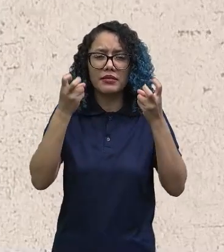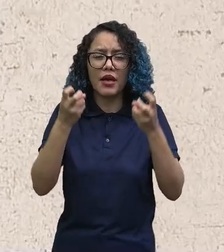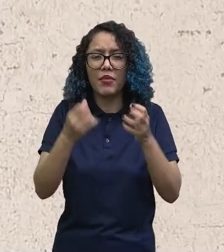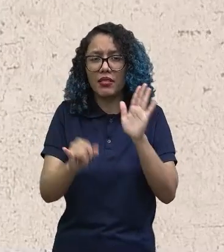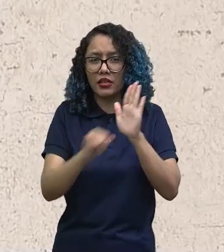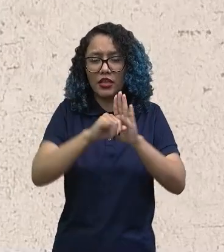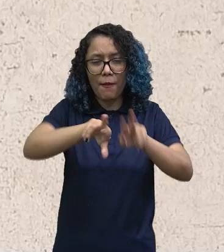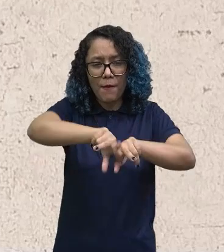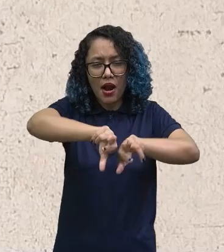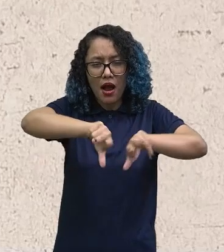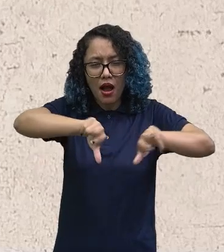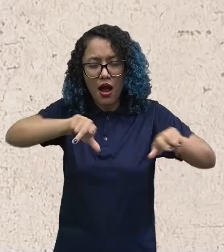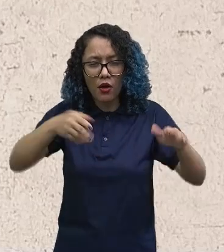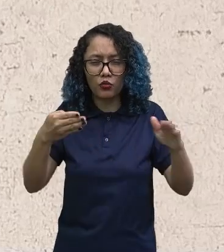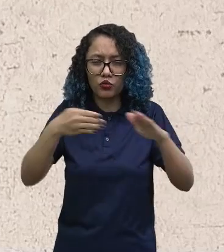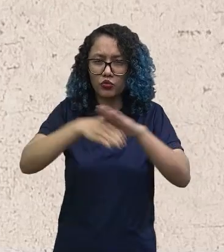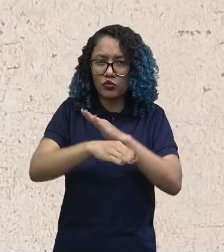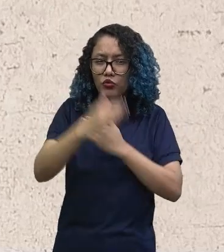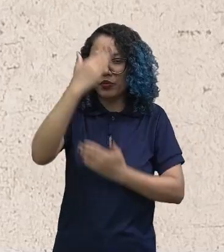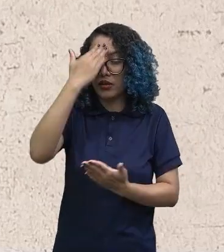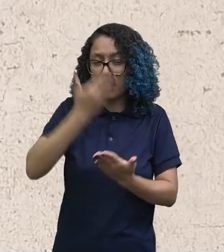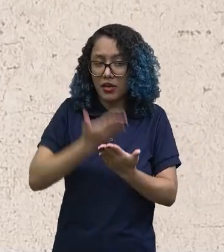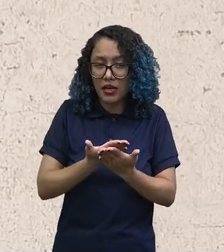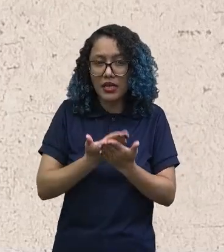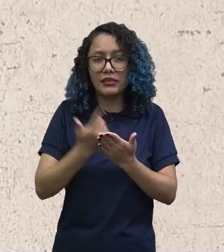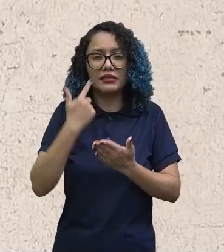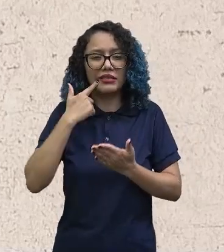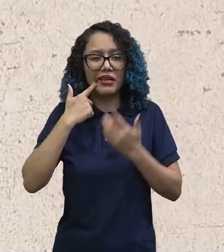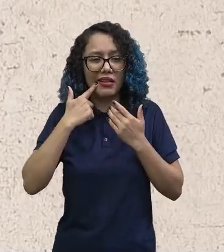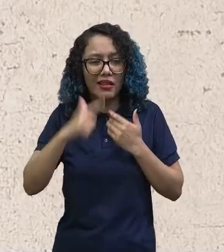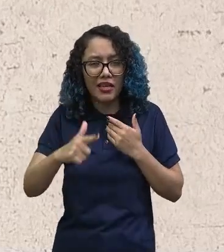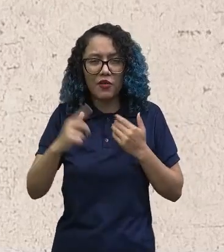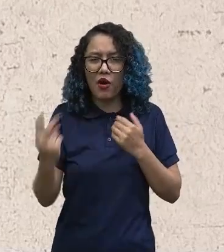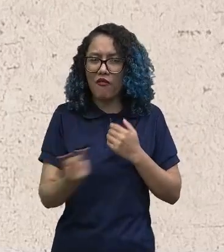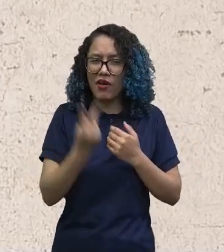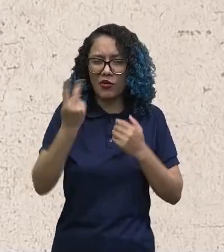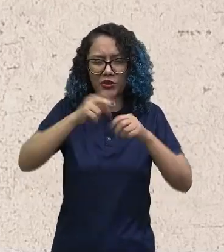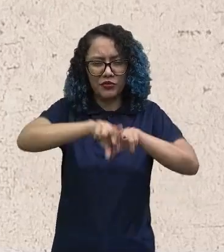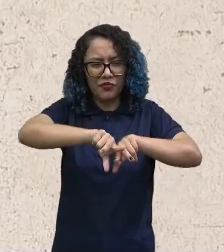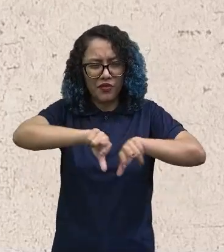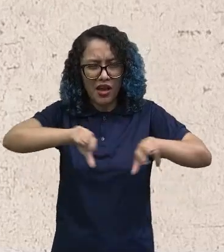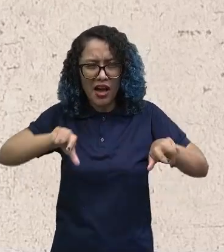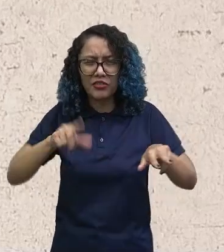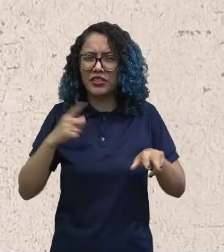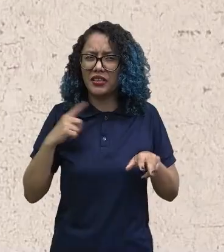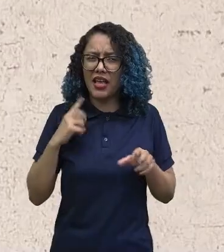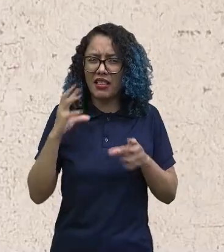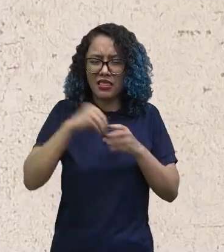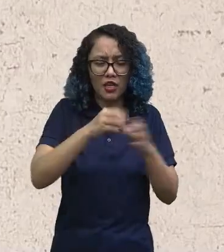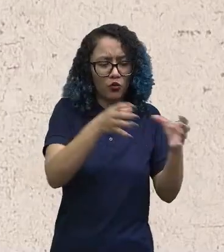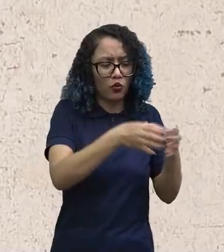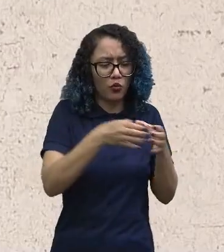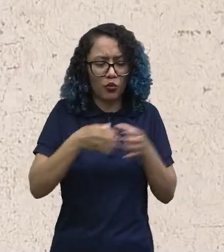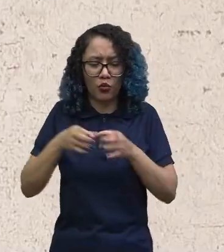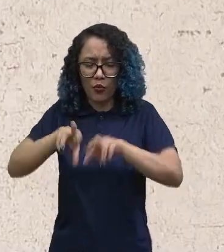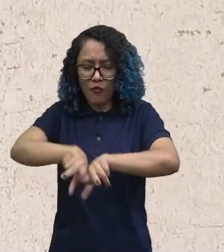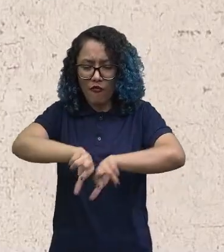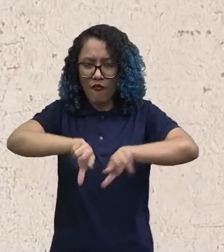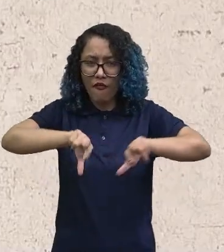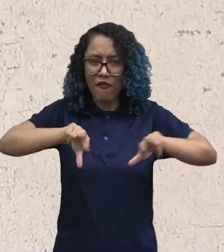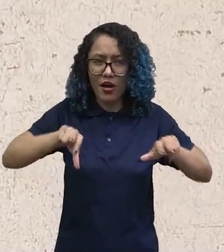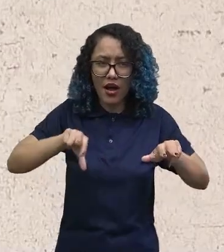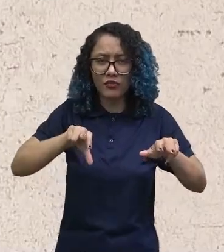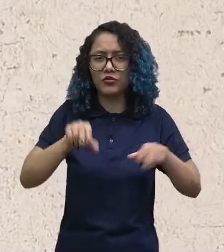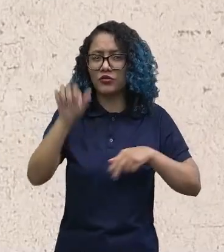identidades, costumes, crenças, línguas e valores que coexistem em diferentes grupos sociais, tanto em